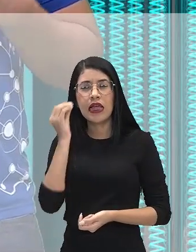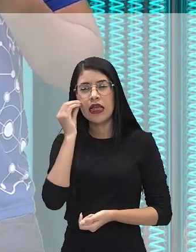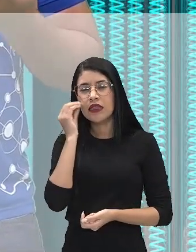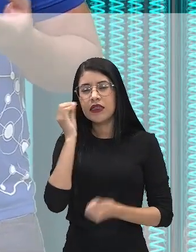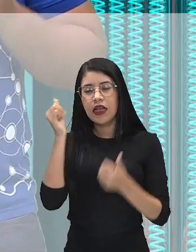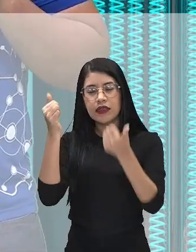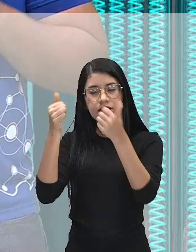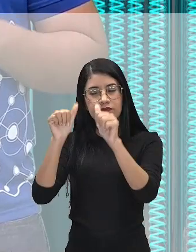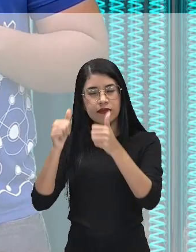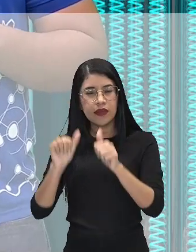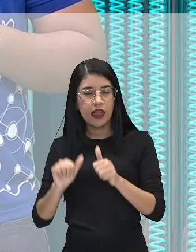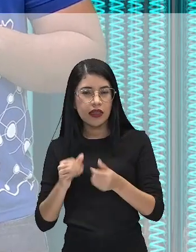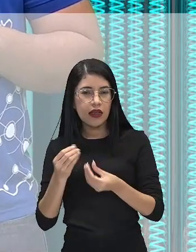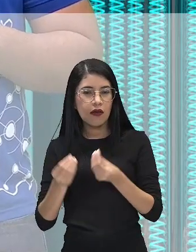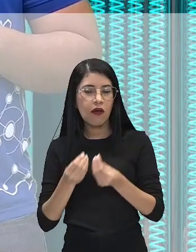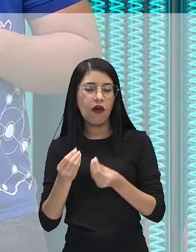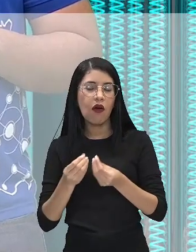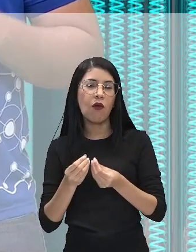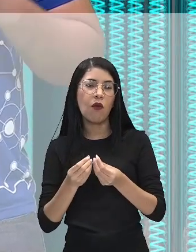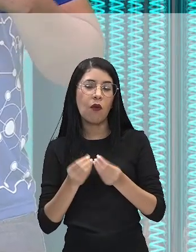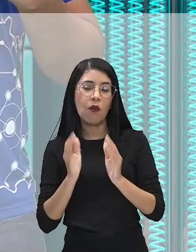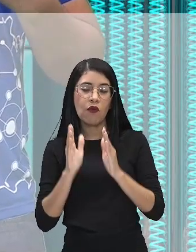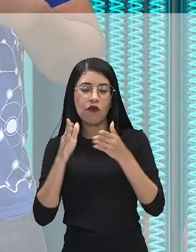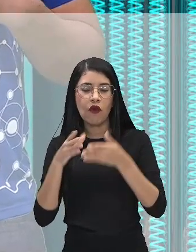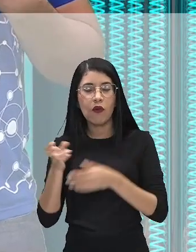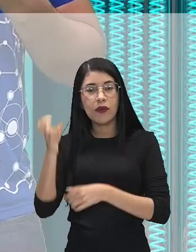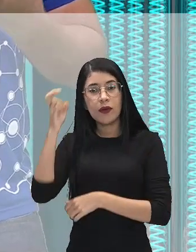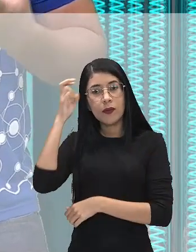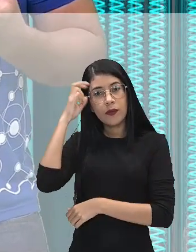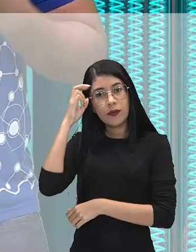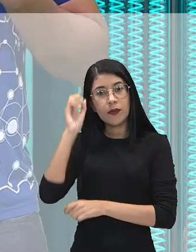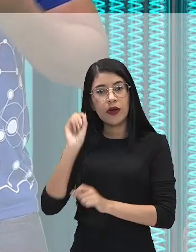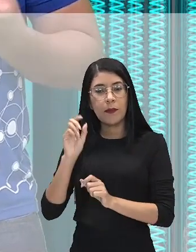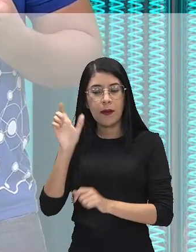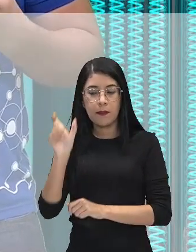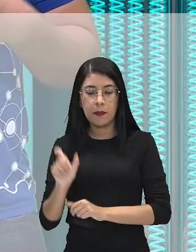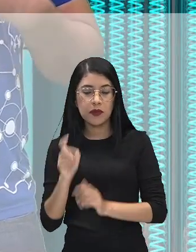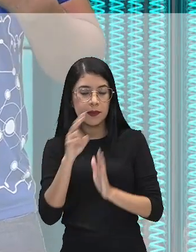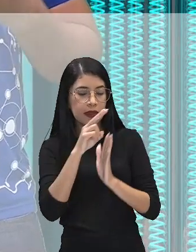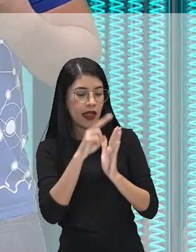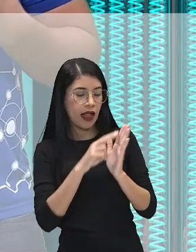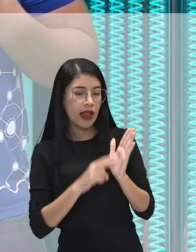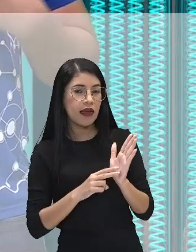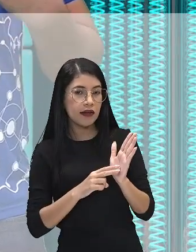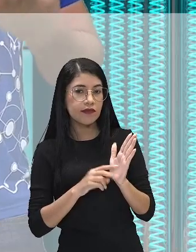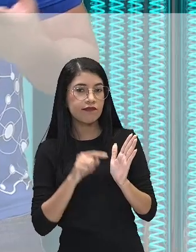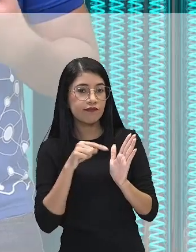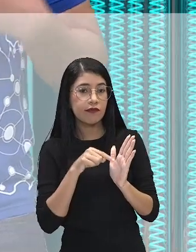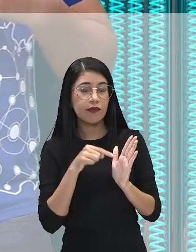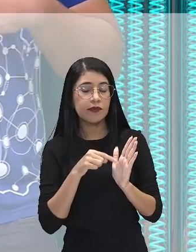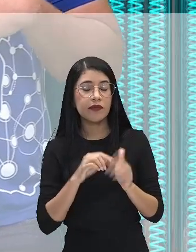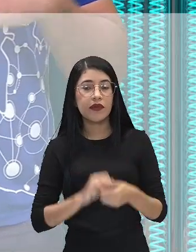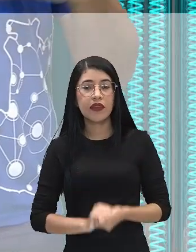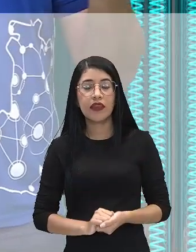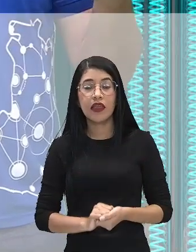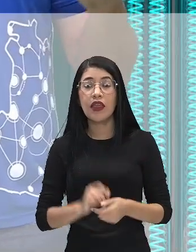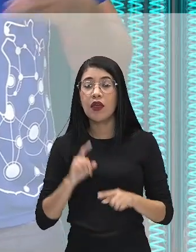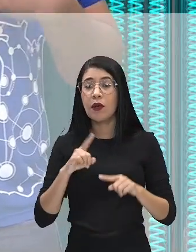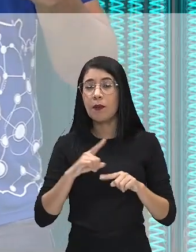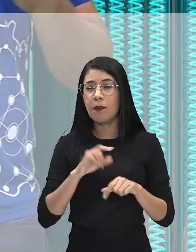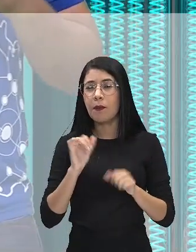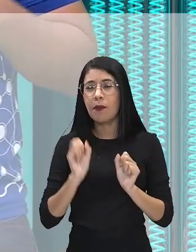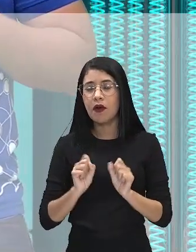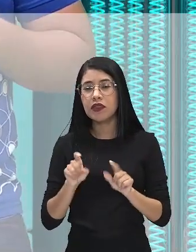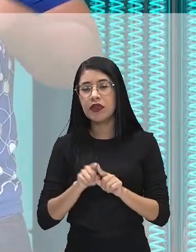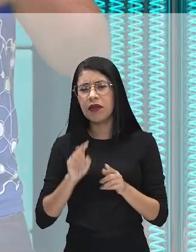analisar, avaliar um objeto cultural para o leitor, certo? E esse objeto cultural, claro, pode ser o